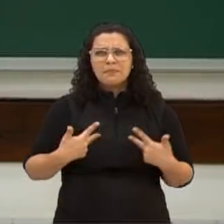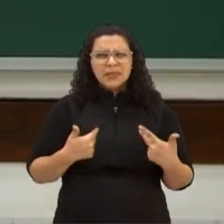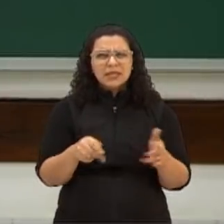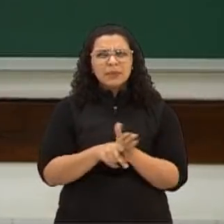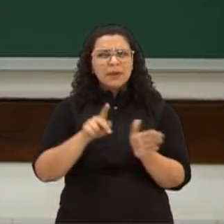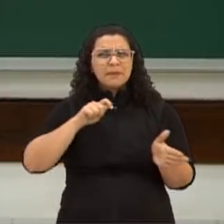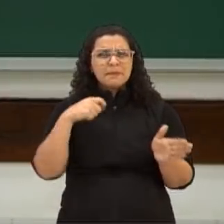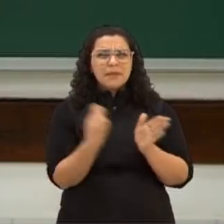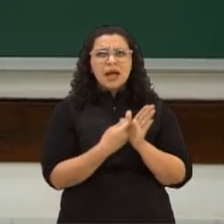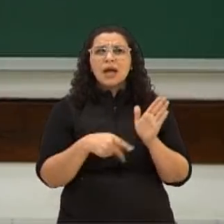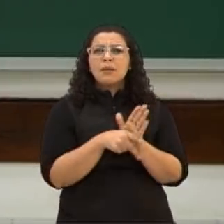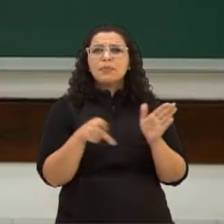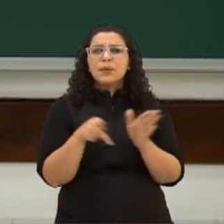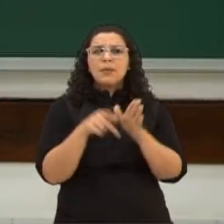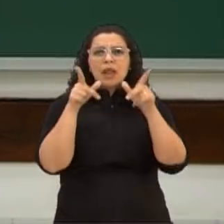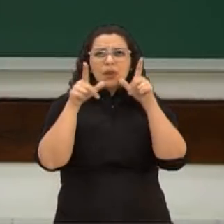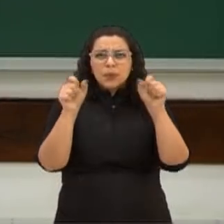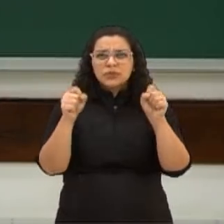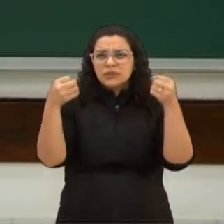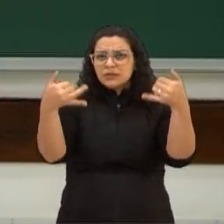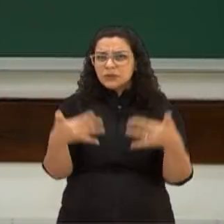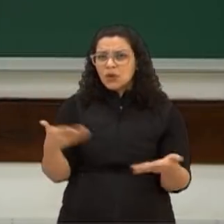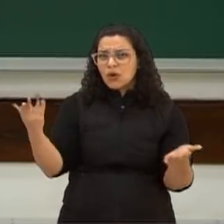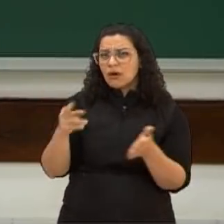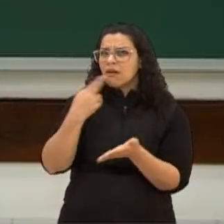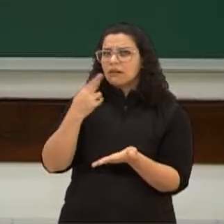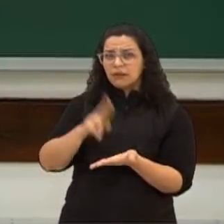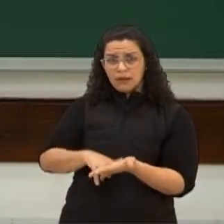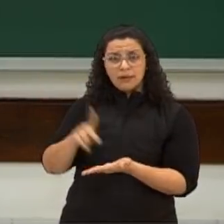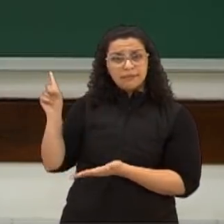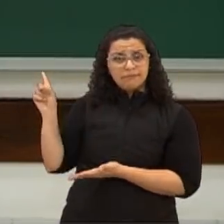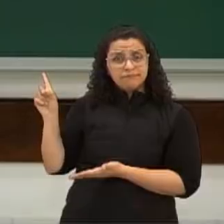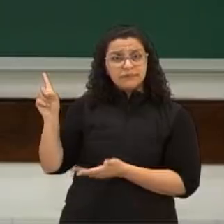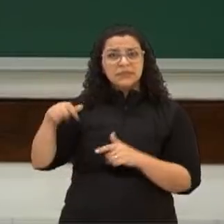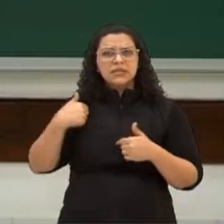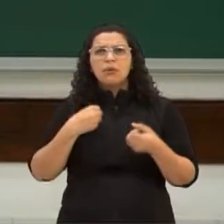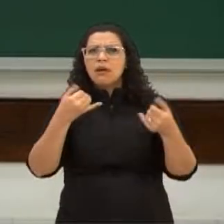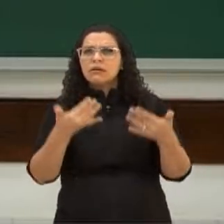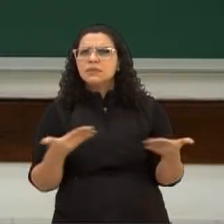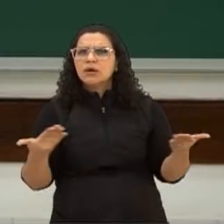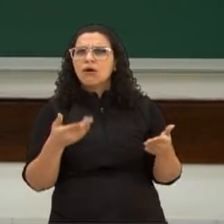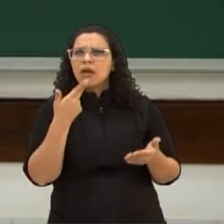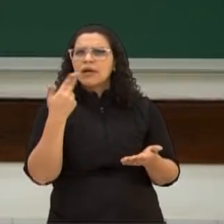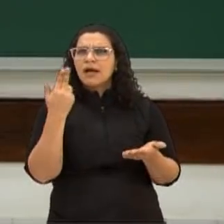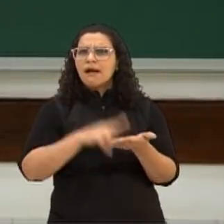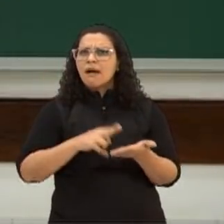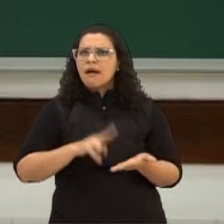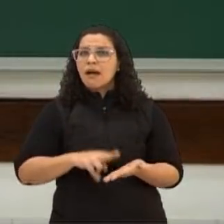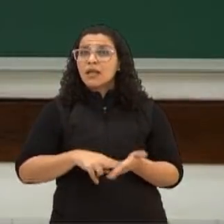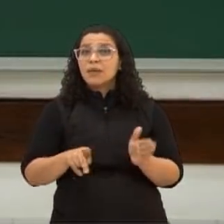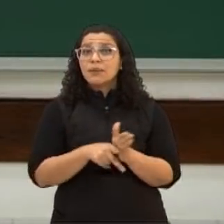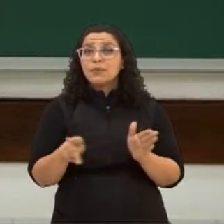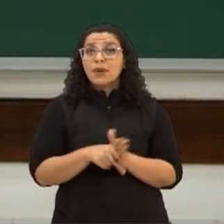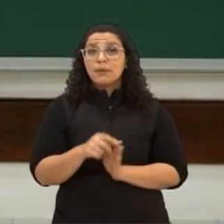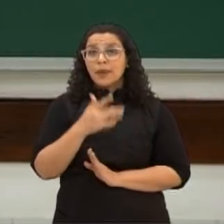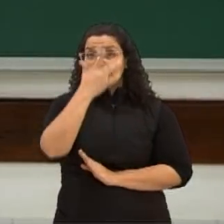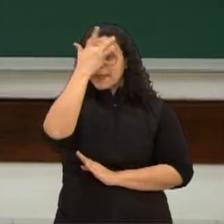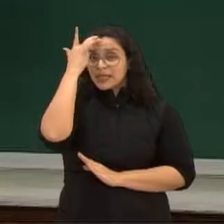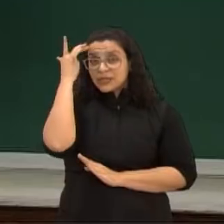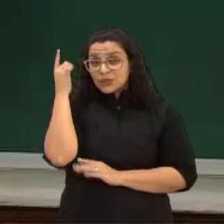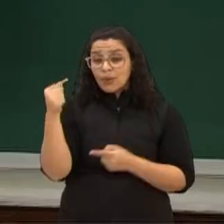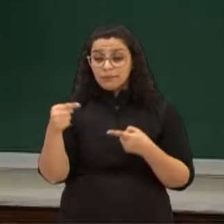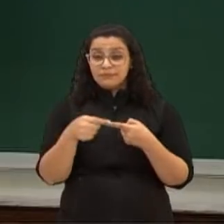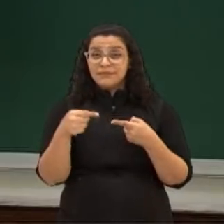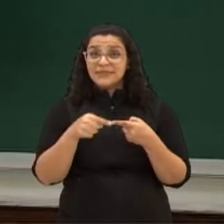essas marcas linguísticas que ela utilizou ali na carta? Então ela está fazendo essa carta ali em primeira pessoa.